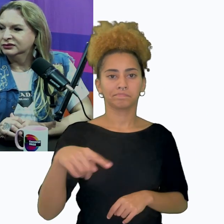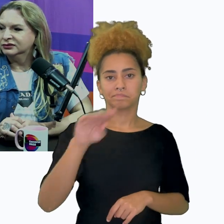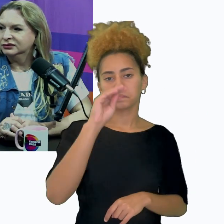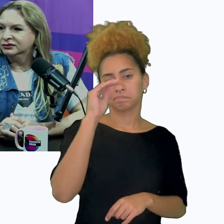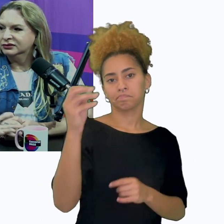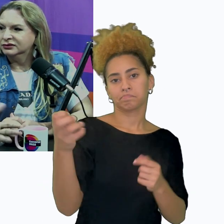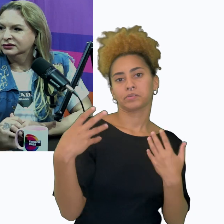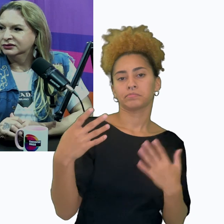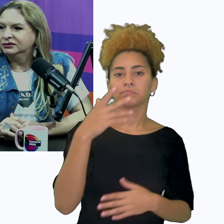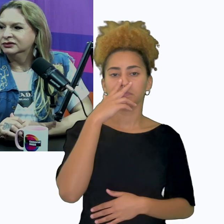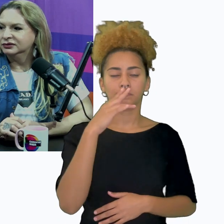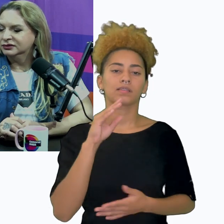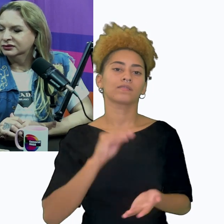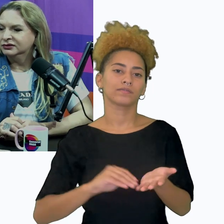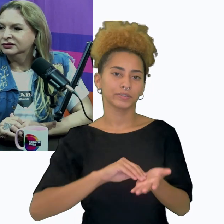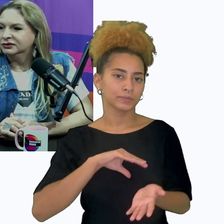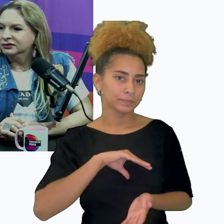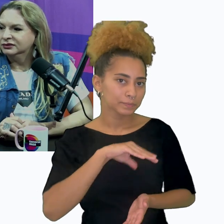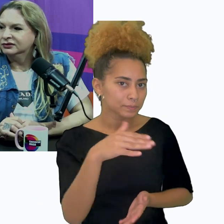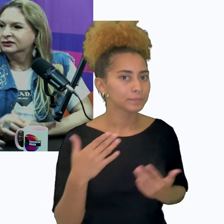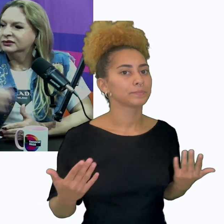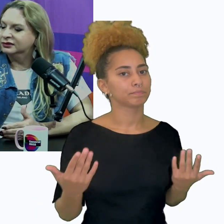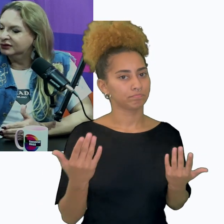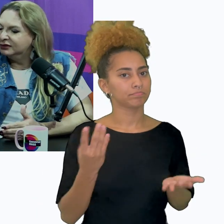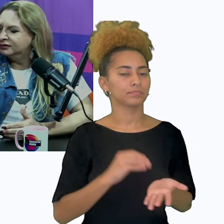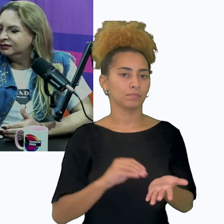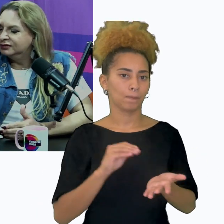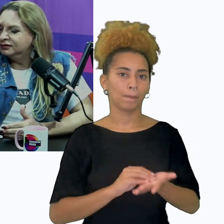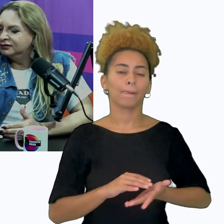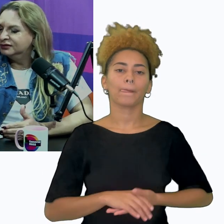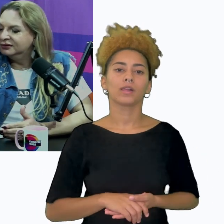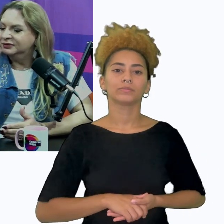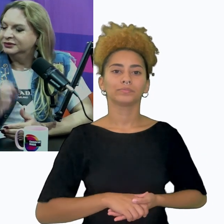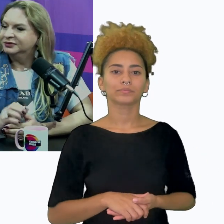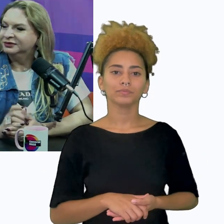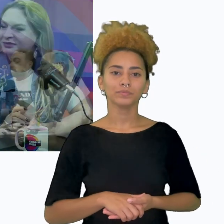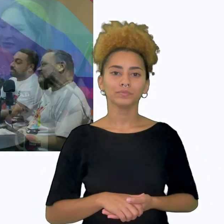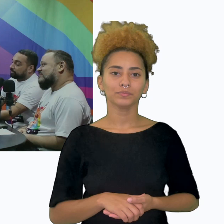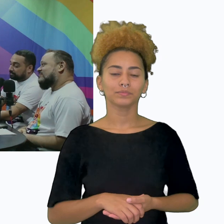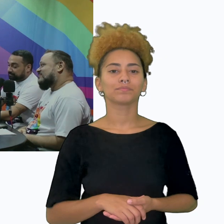Mas eles não veem, não tem. Eu sempre digo, falta coragem de alguém colocar isso no ar.